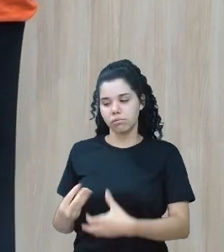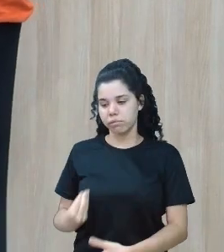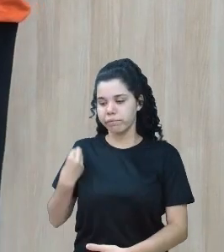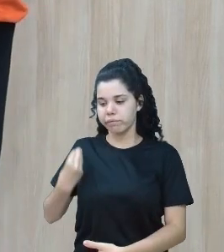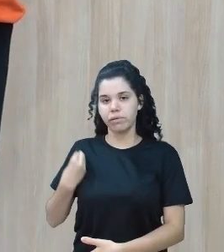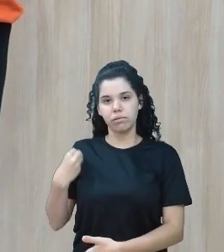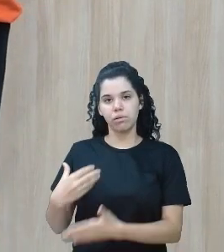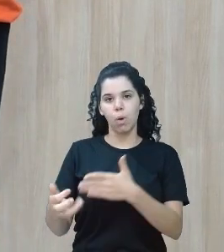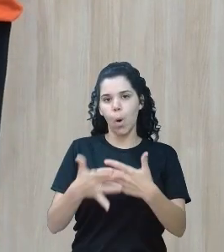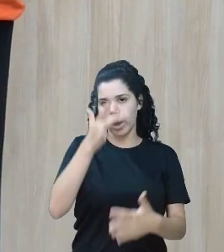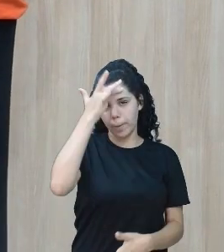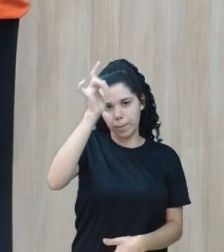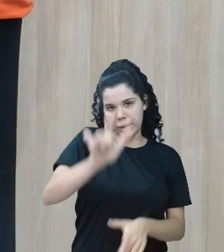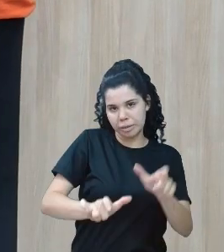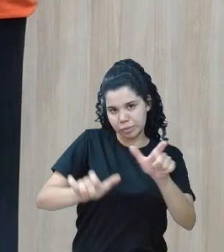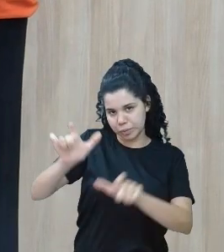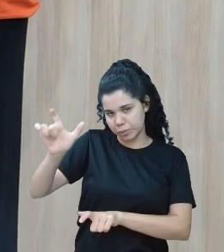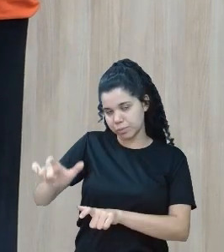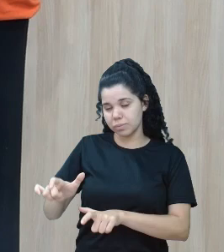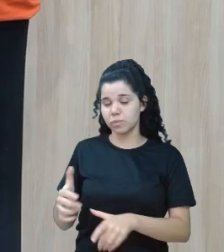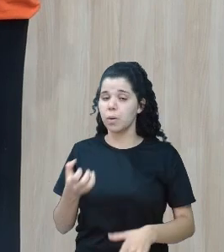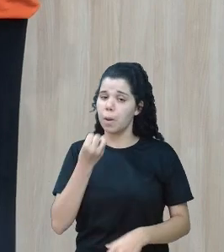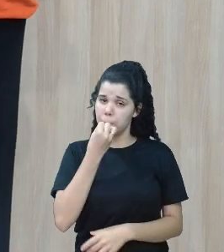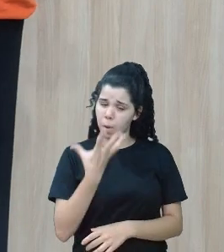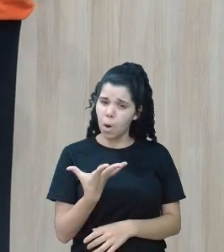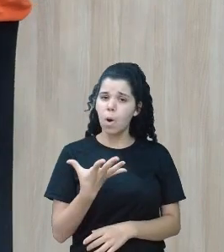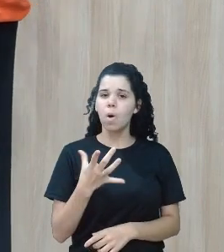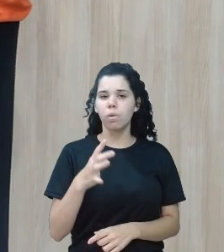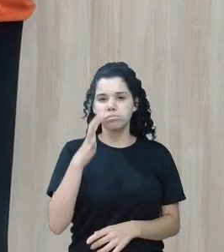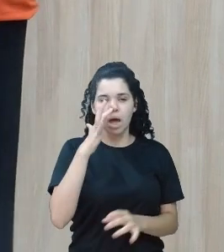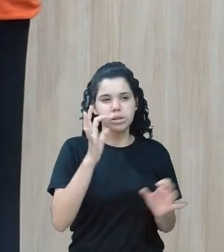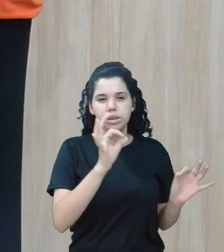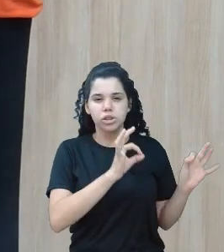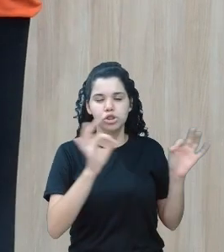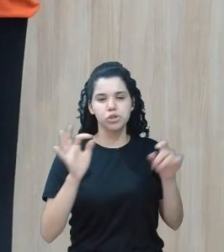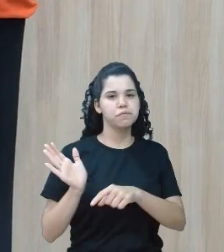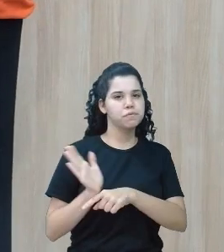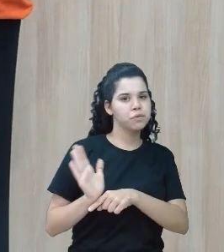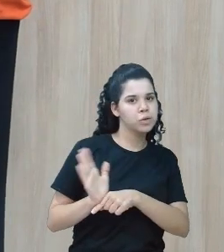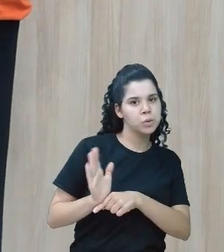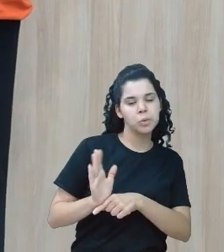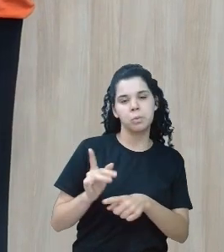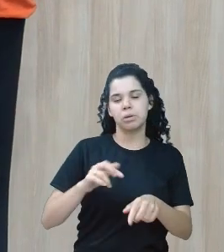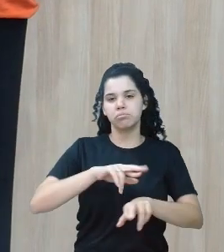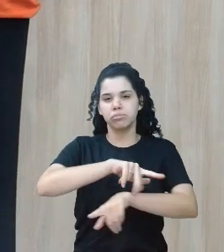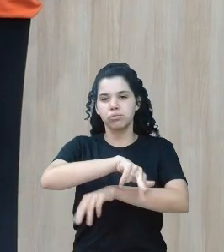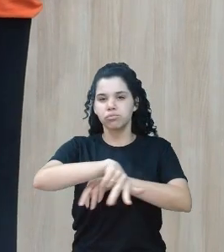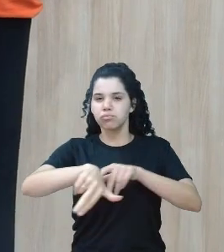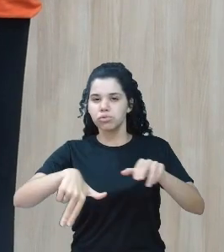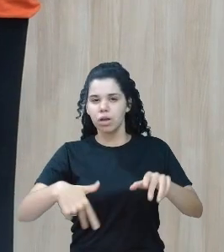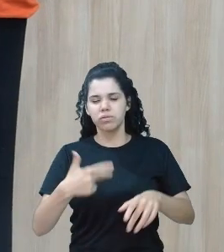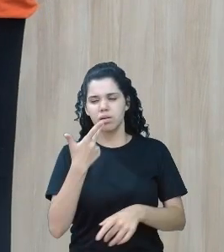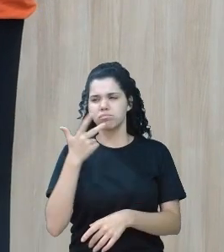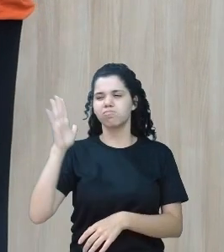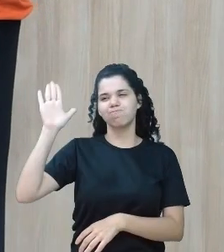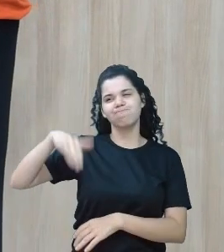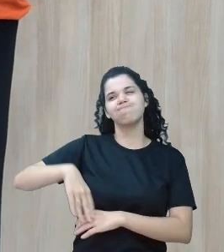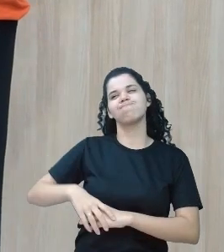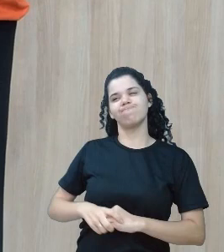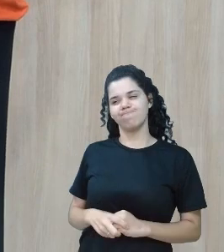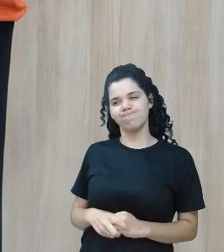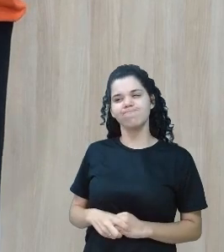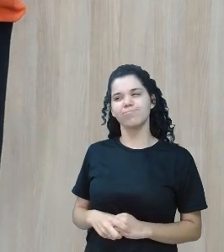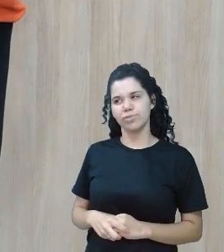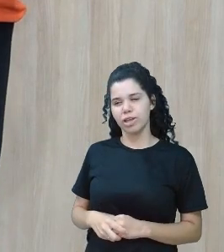qualquer pessoa. Então não tem nada melhor do que você assistir a um filme, a uma série, e você dizer assim, poxa,